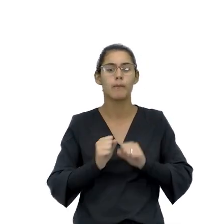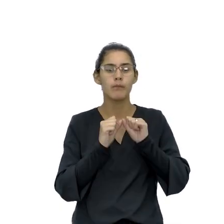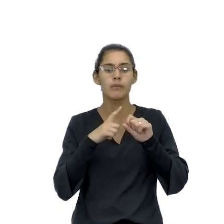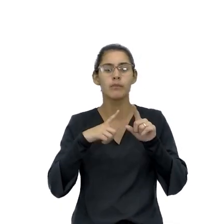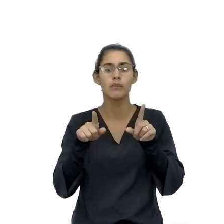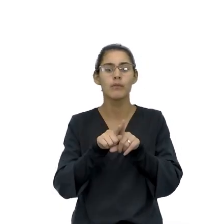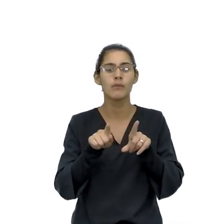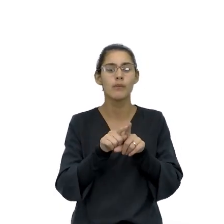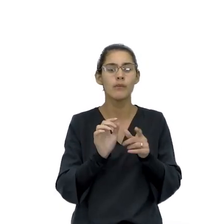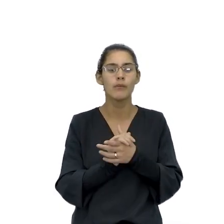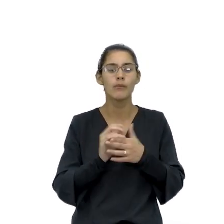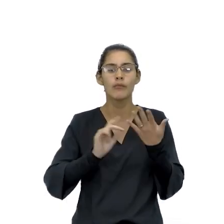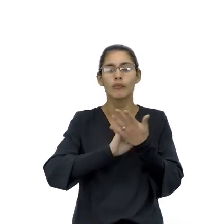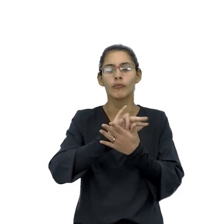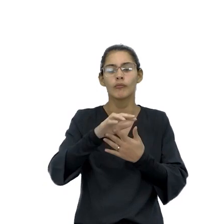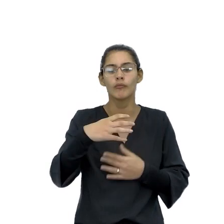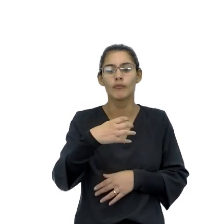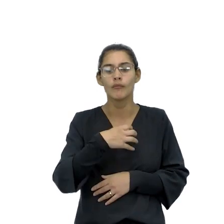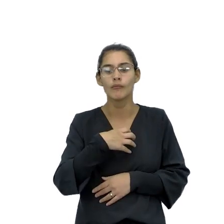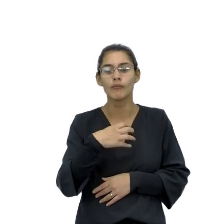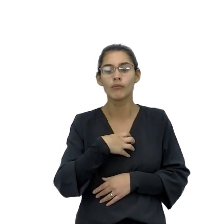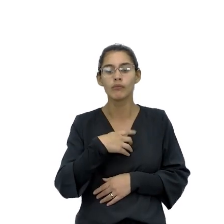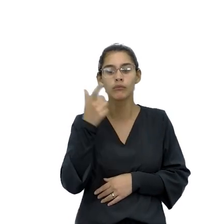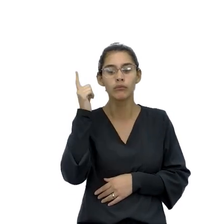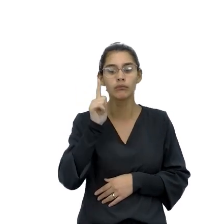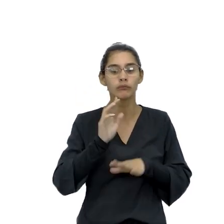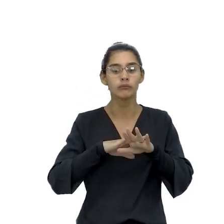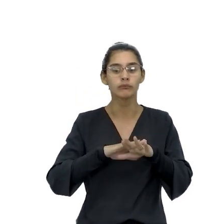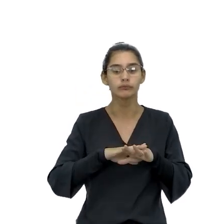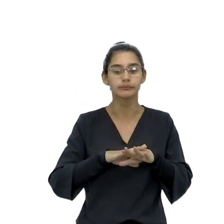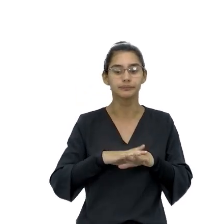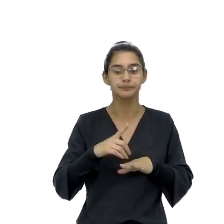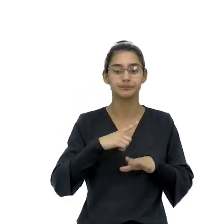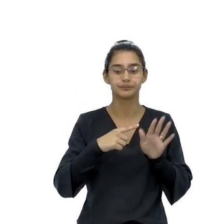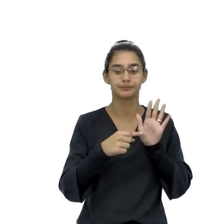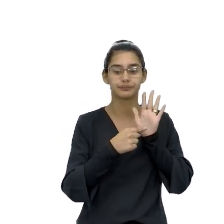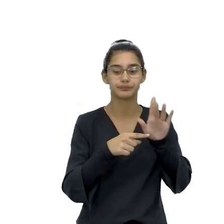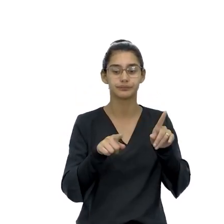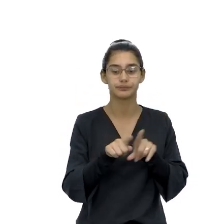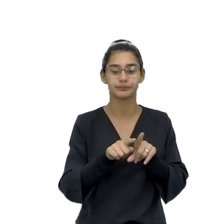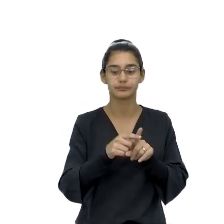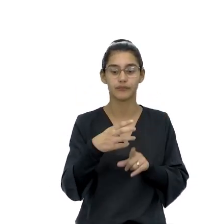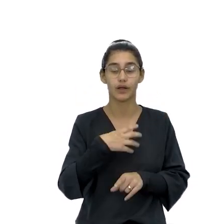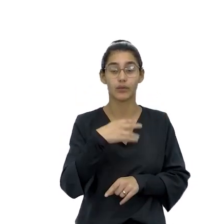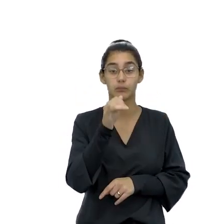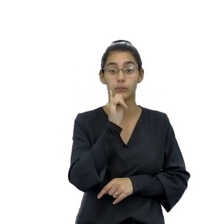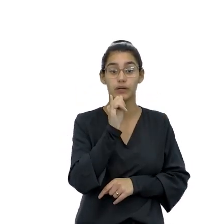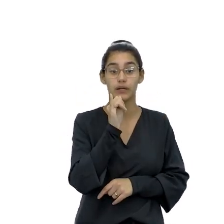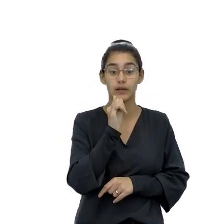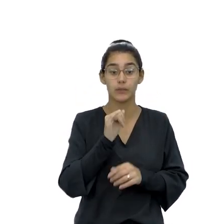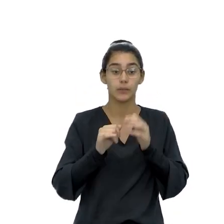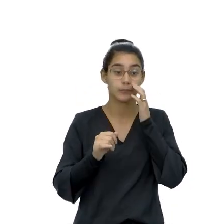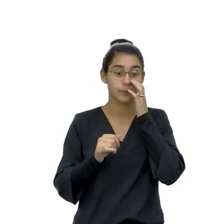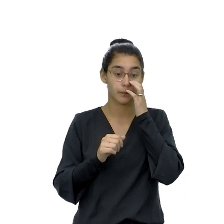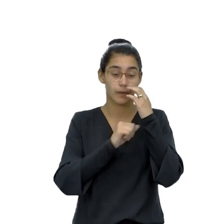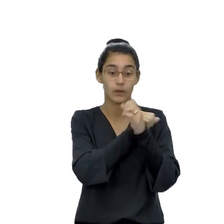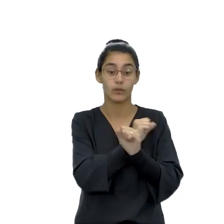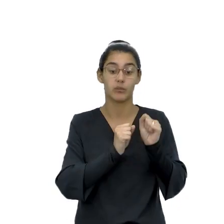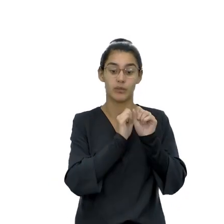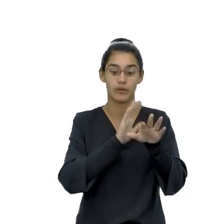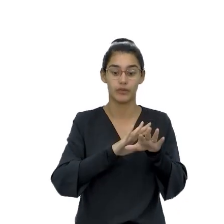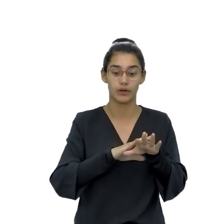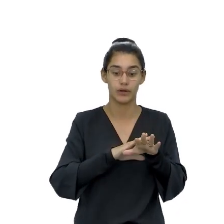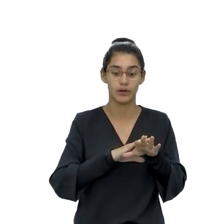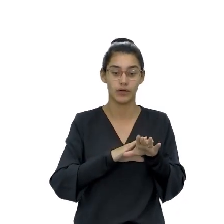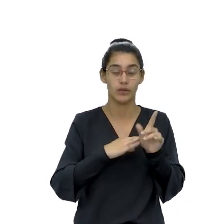ter várias maneiras de resolver. Aqui estamos pontuando a questão, por exemplo, que o aluno pode fazer uma